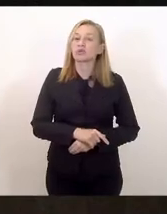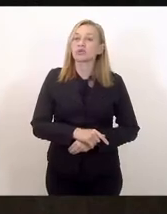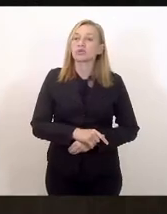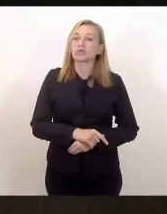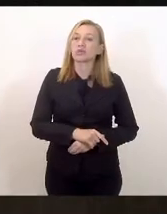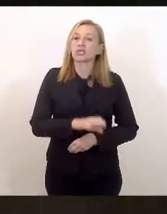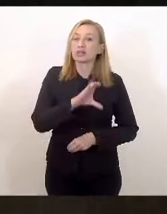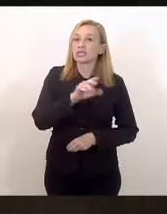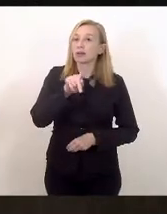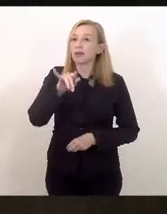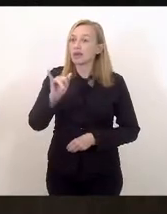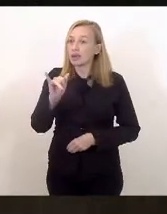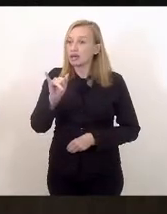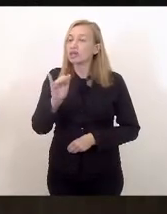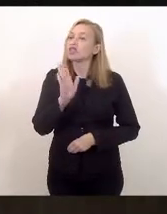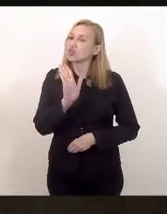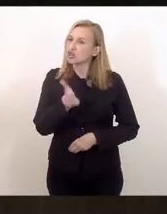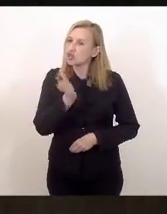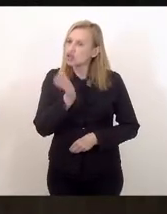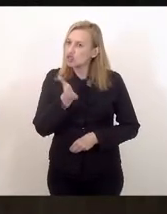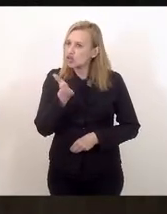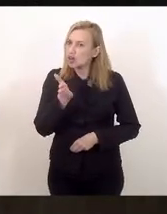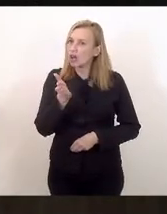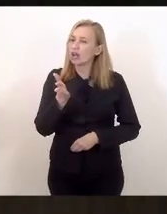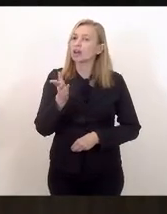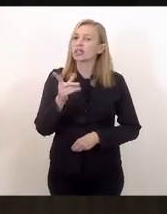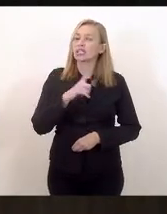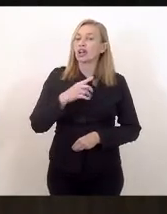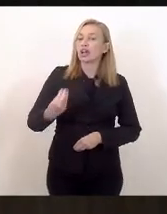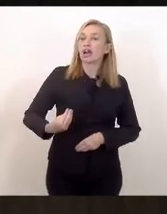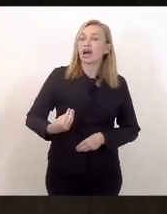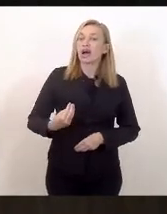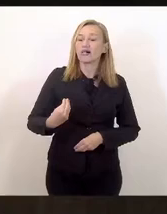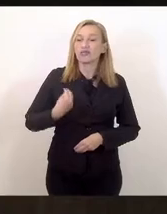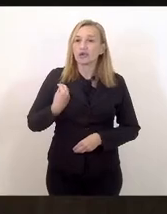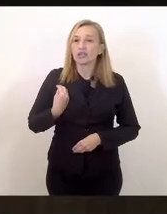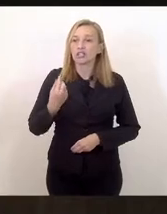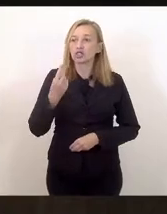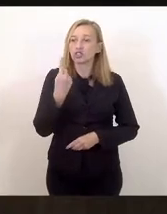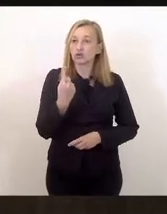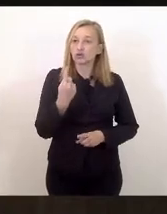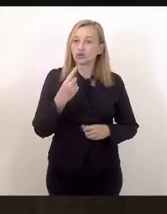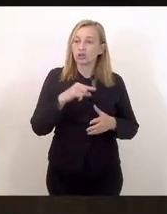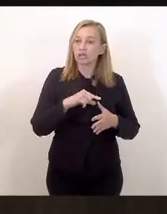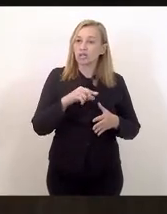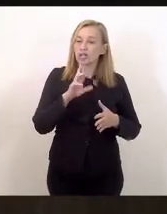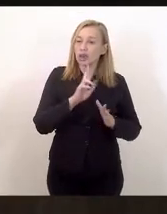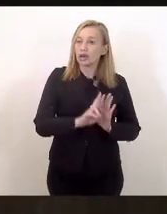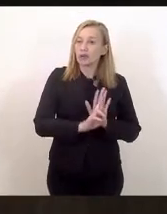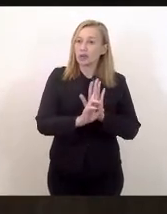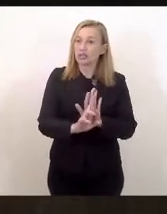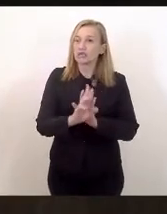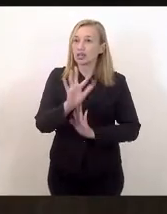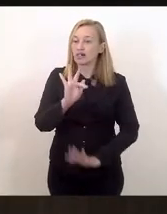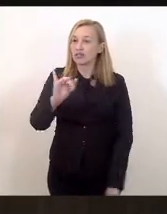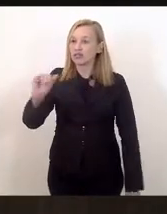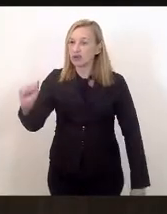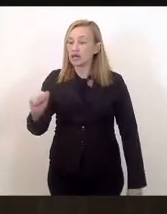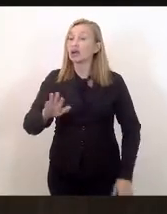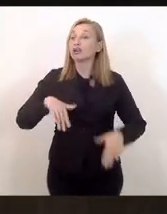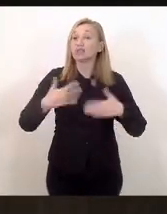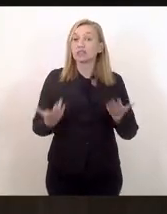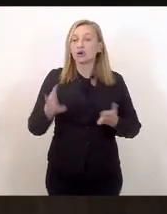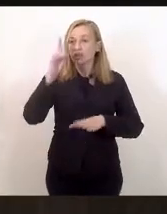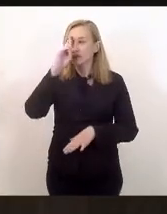da CPI e que já contará com a presença de um representante da FIA. Então, senhor